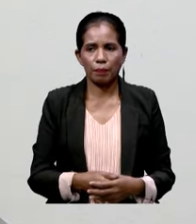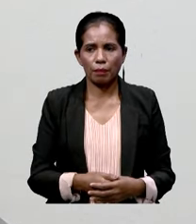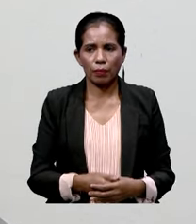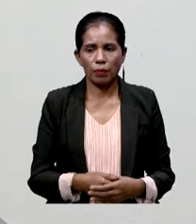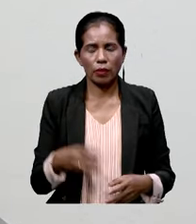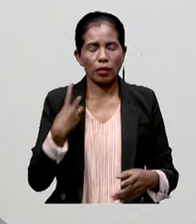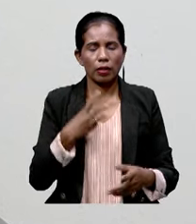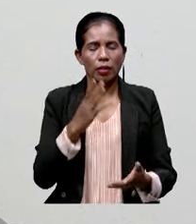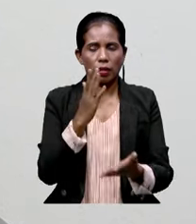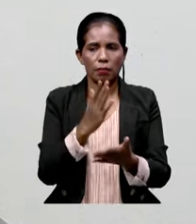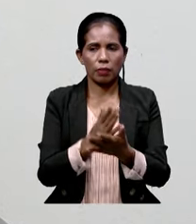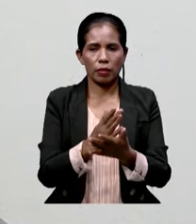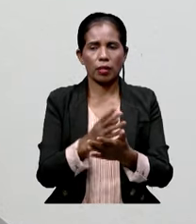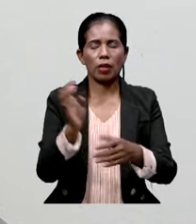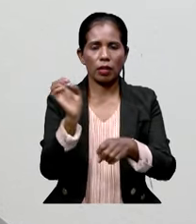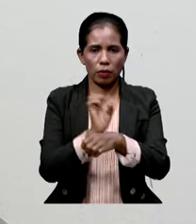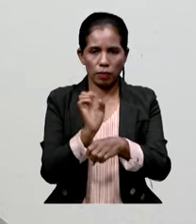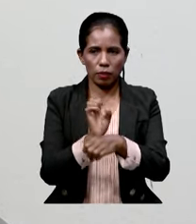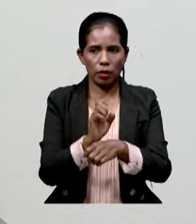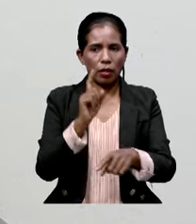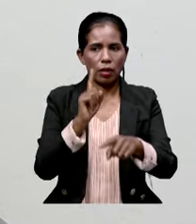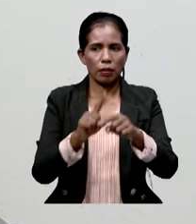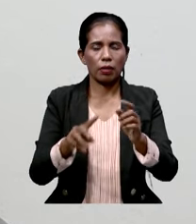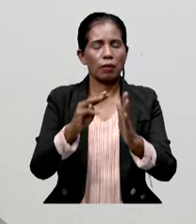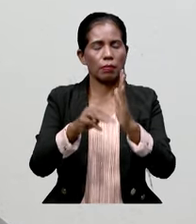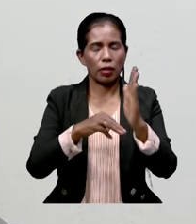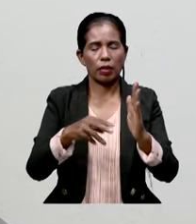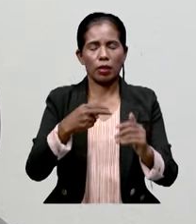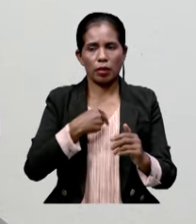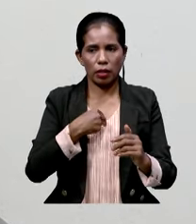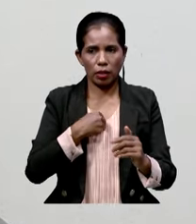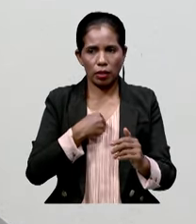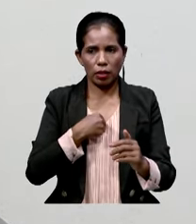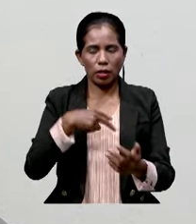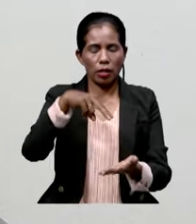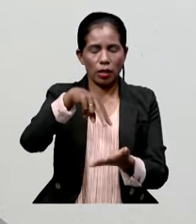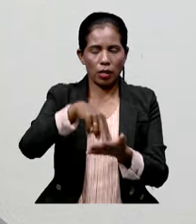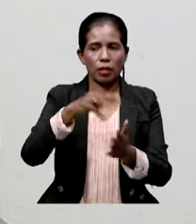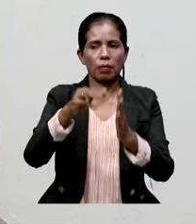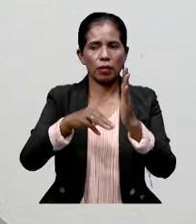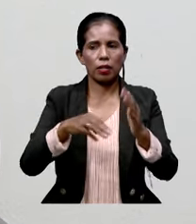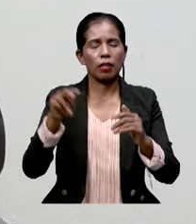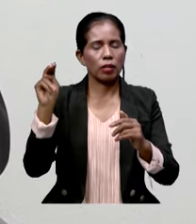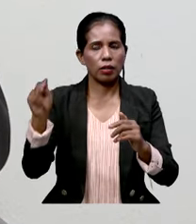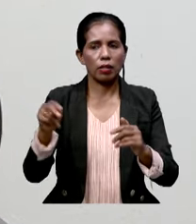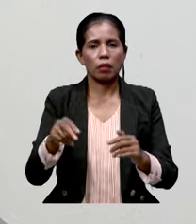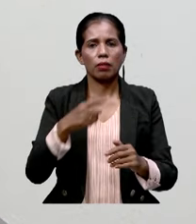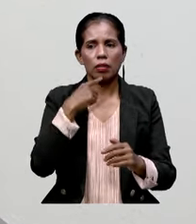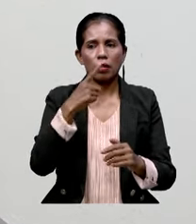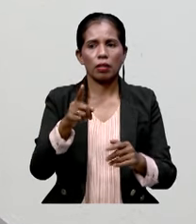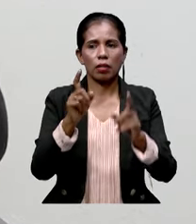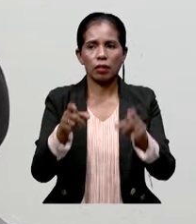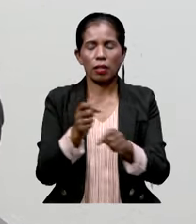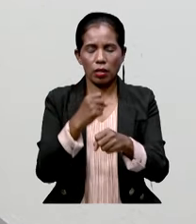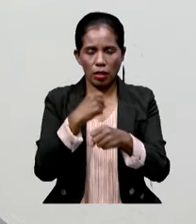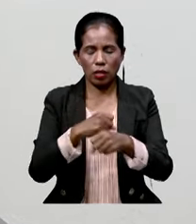ita evita intervenção econômica tak la bele media nain nebe ma khari media ne niemos intervenca katak tem que halo